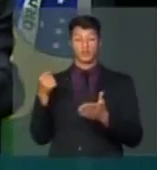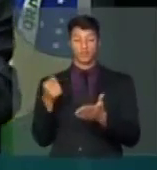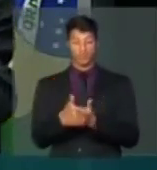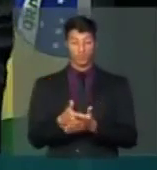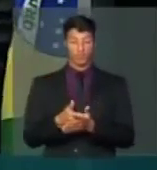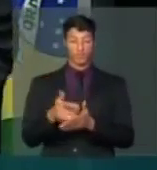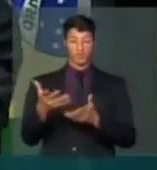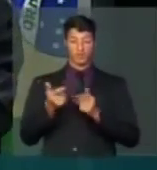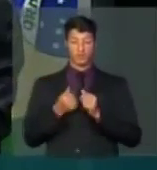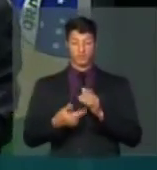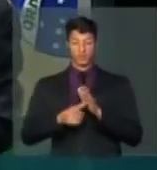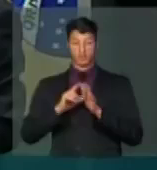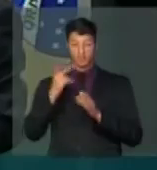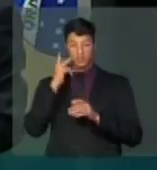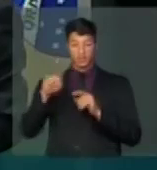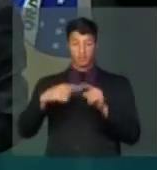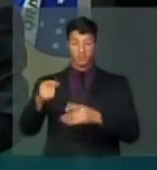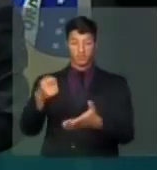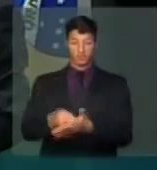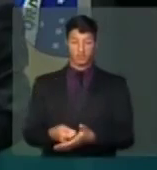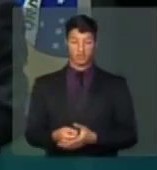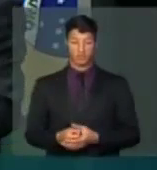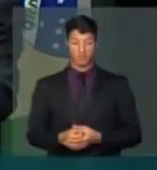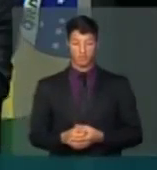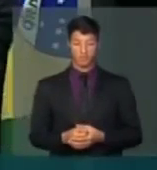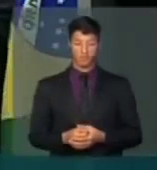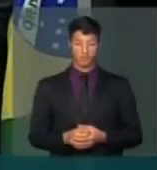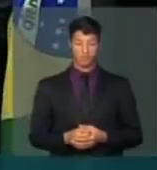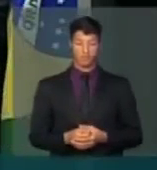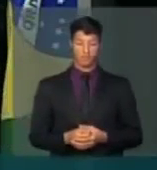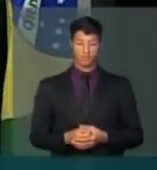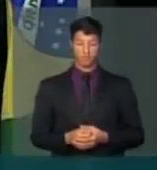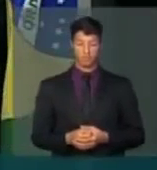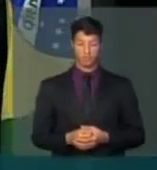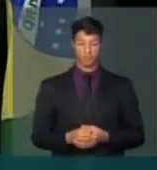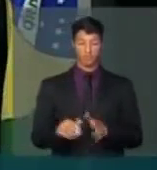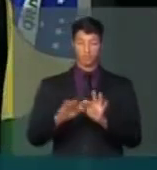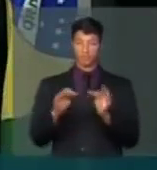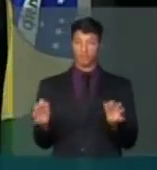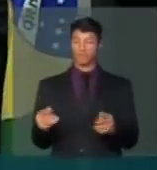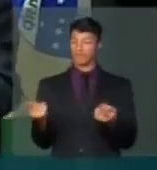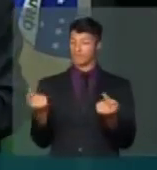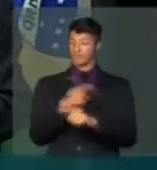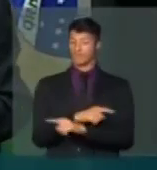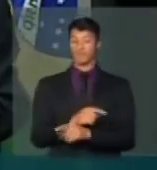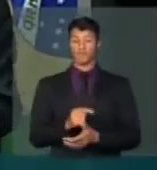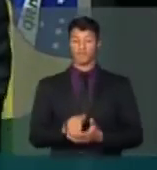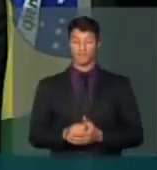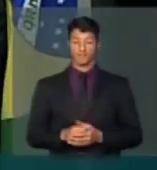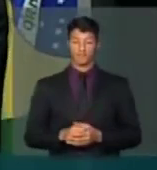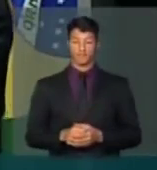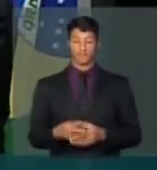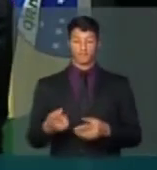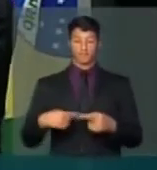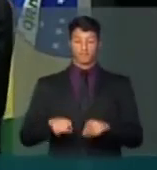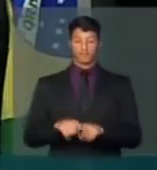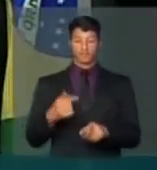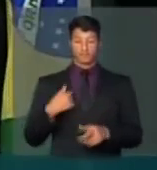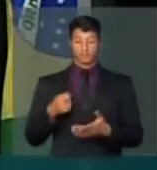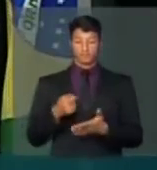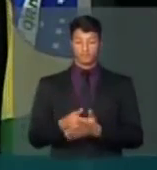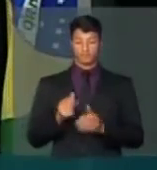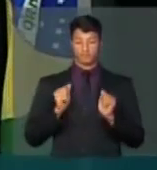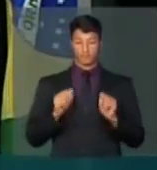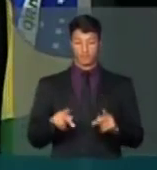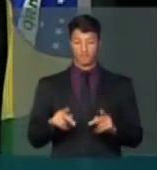compro e recebo antes, para depois pagar. Ela é simplesmente às avessas, invertida. Então, eu compro